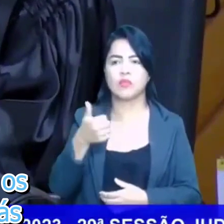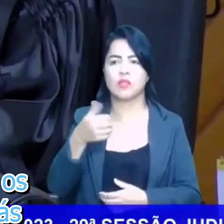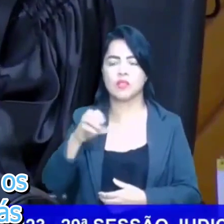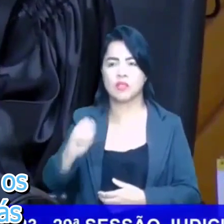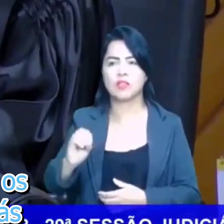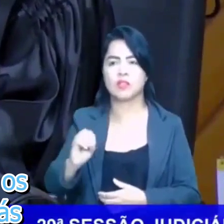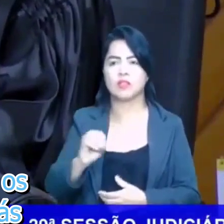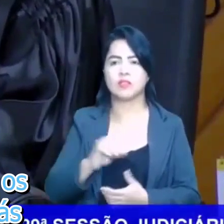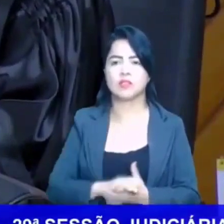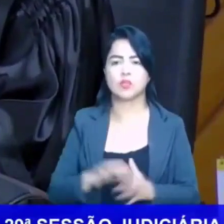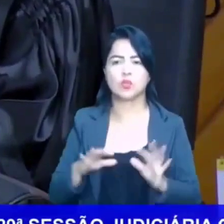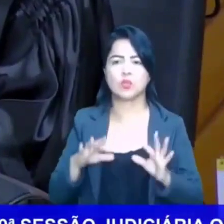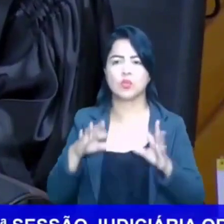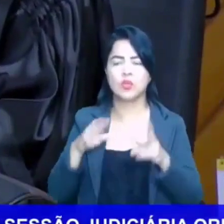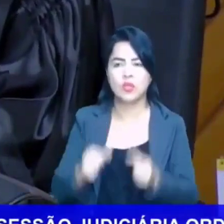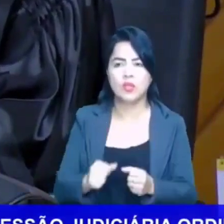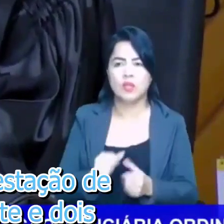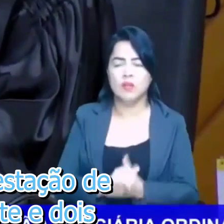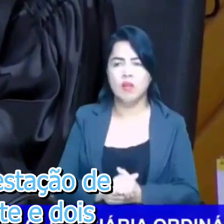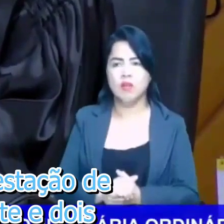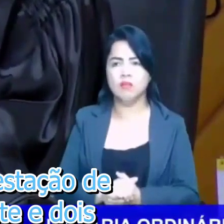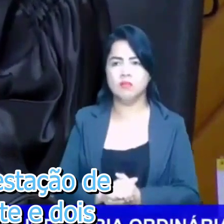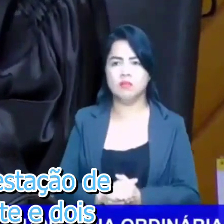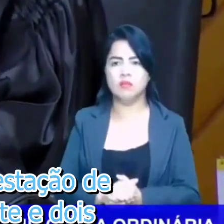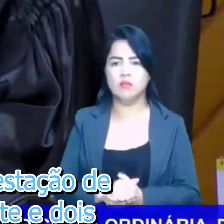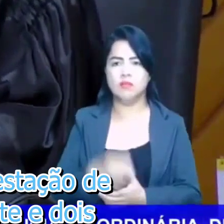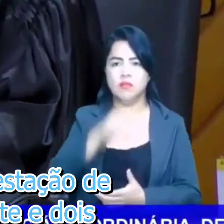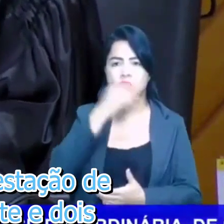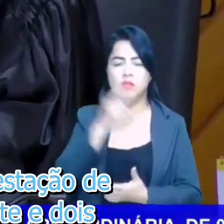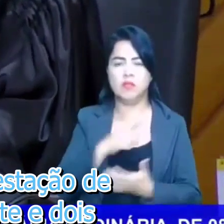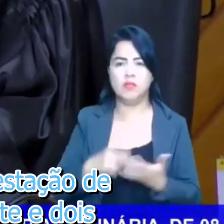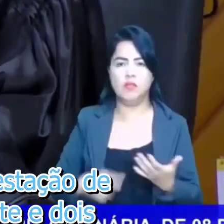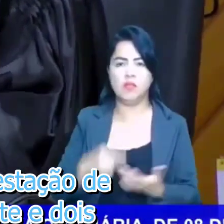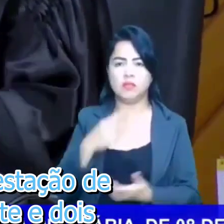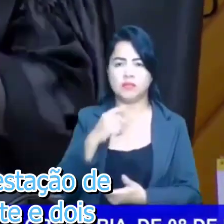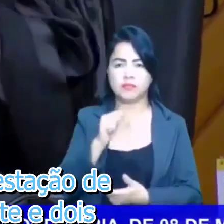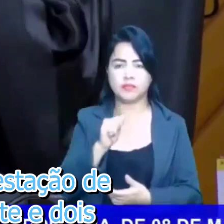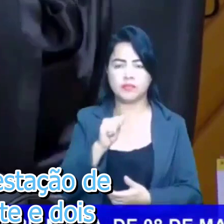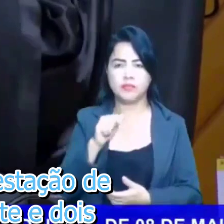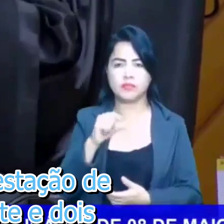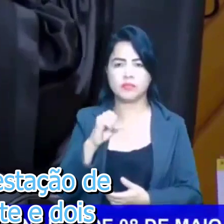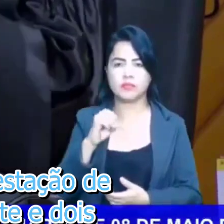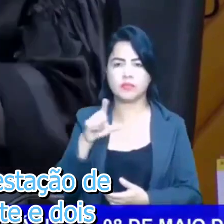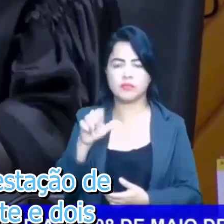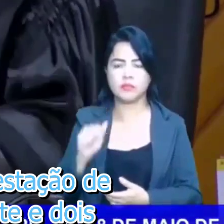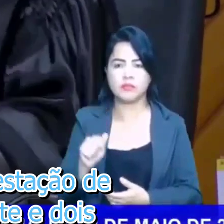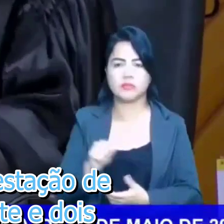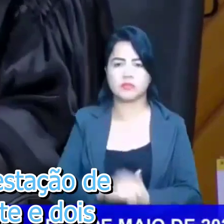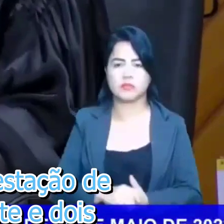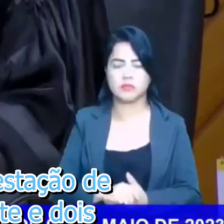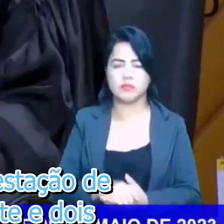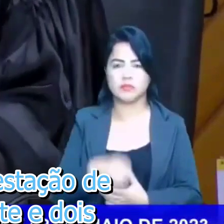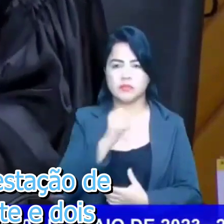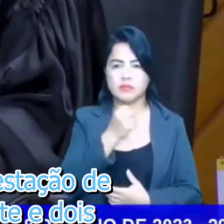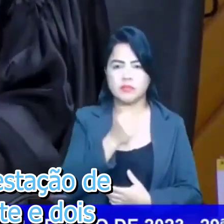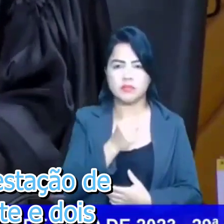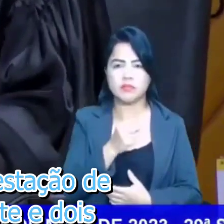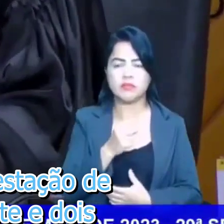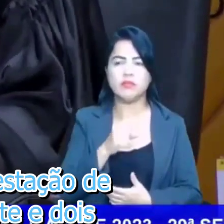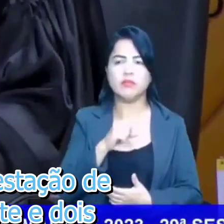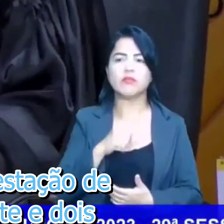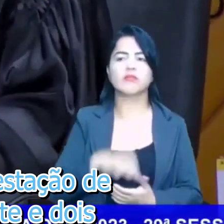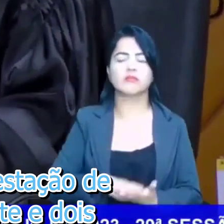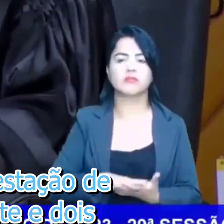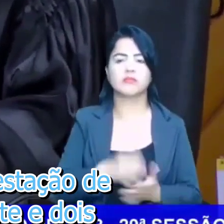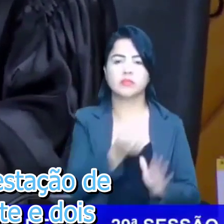pauta, direito, ambos, todos, aliás. Desembargador. É de relatoria da doutora Lages, Paola Santos. Nos papéis em suas mãos. O item 8 é a prestação de contas